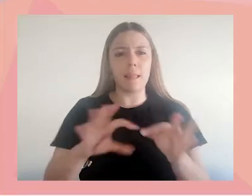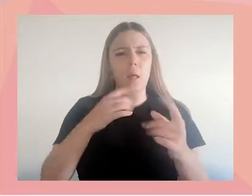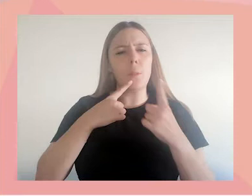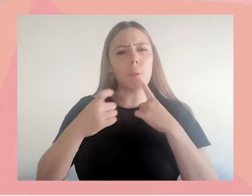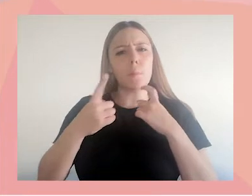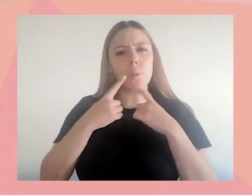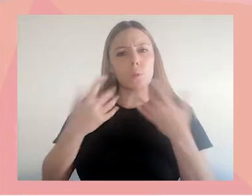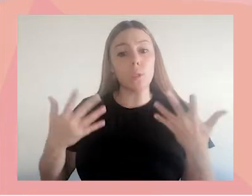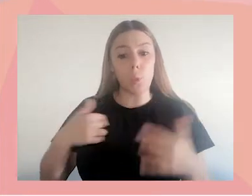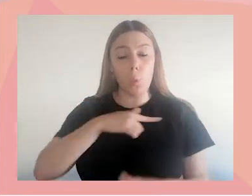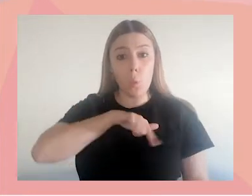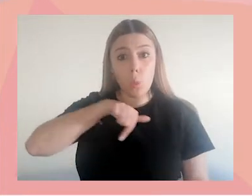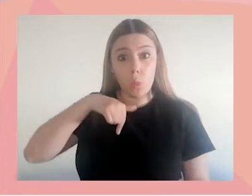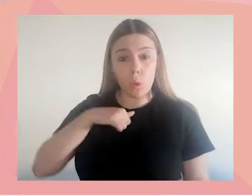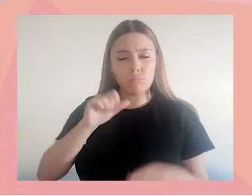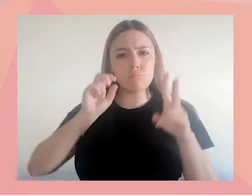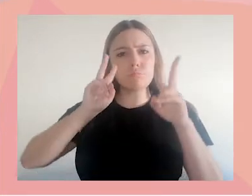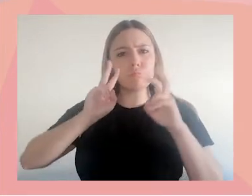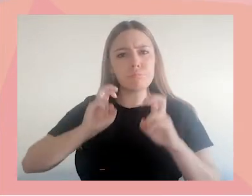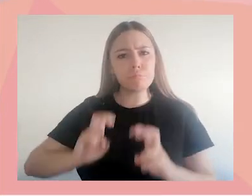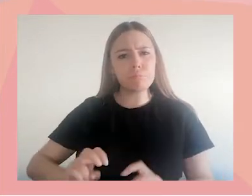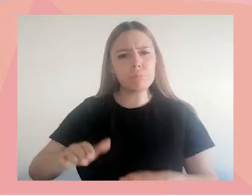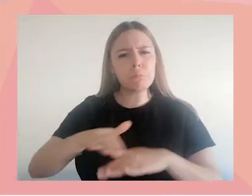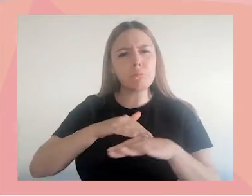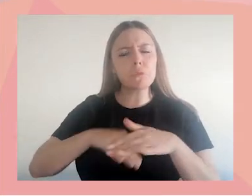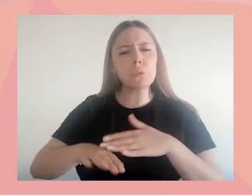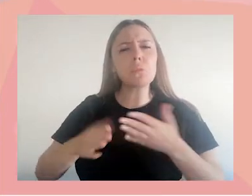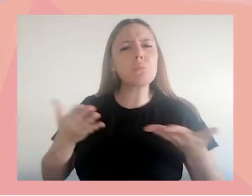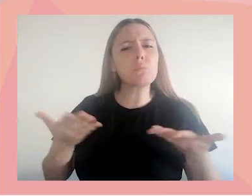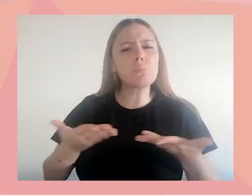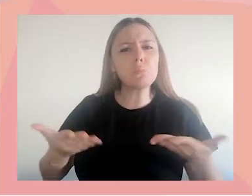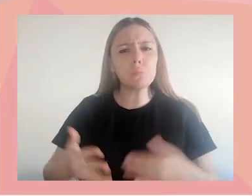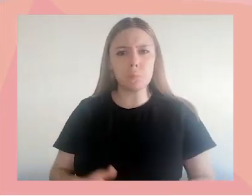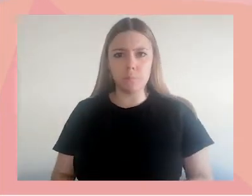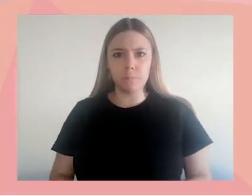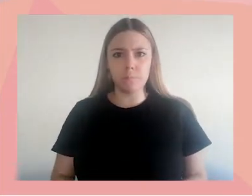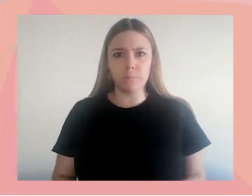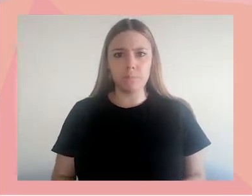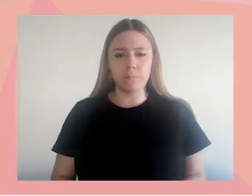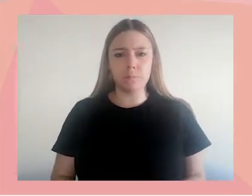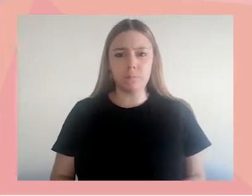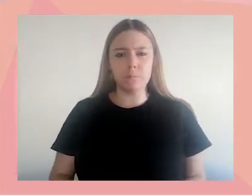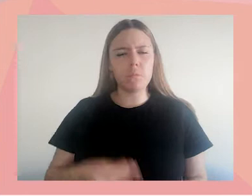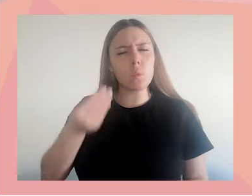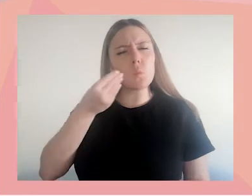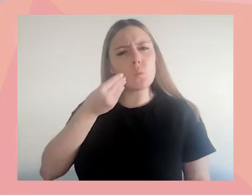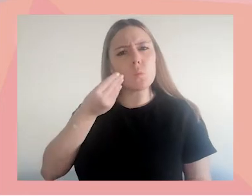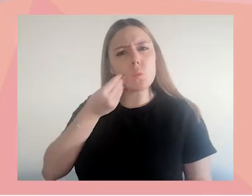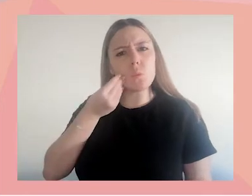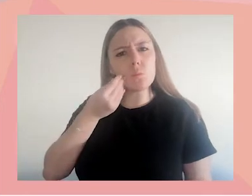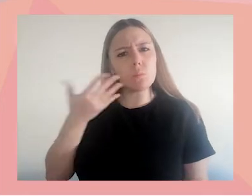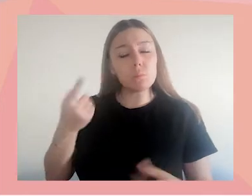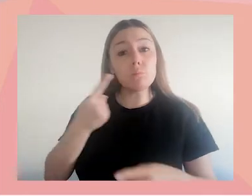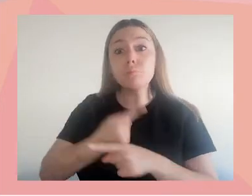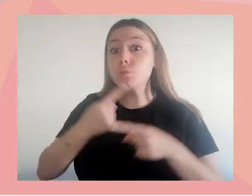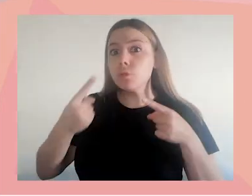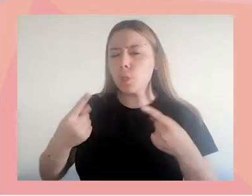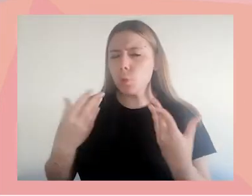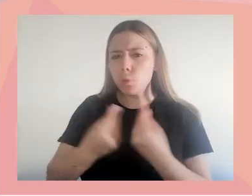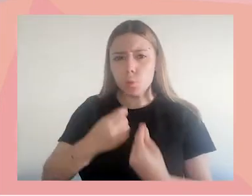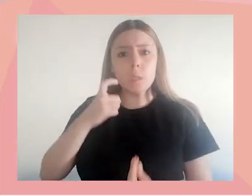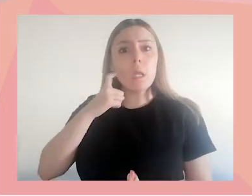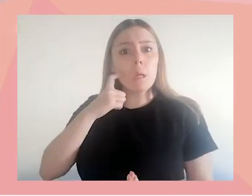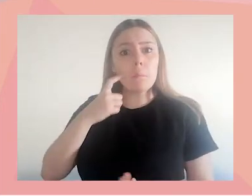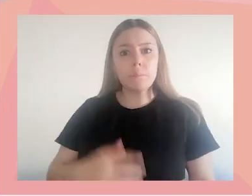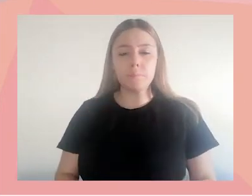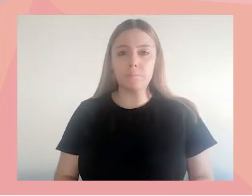Face a estas questões, que ações nós, enquanto investigadores em educação, estamos a tomar? O que estamos a fazer? Como? Porquê? E